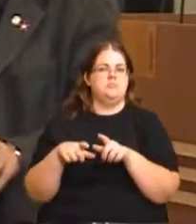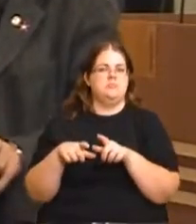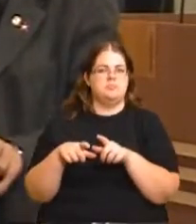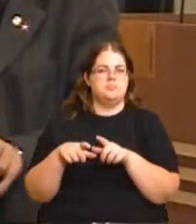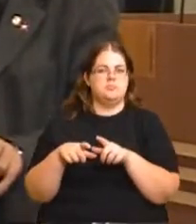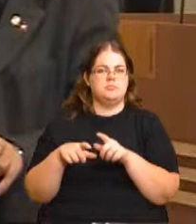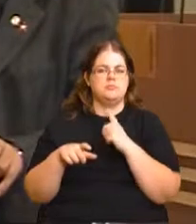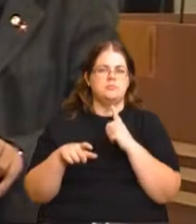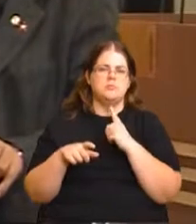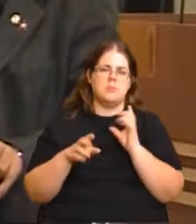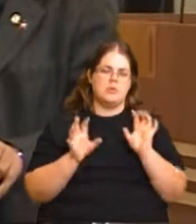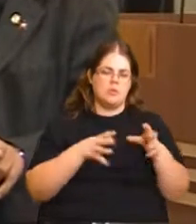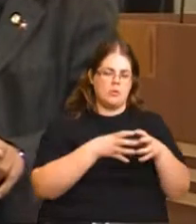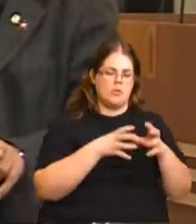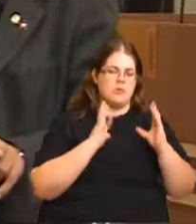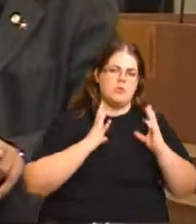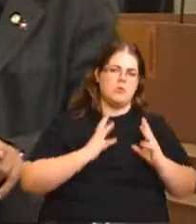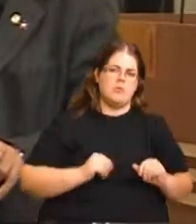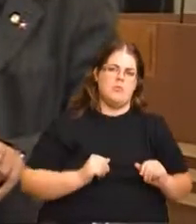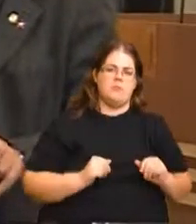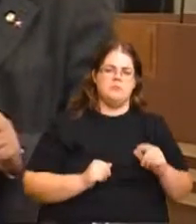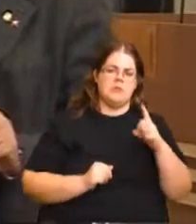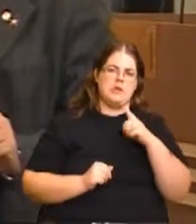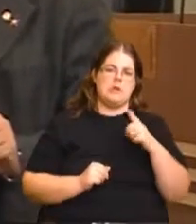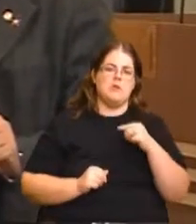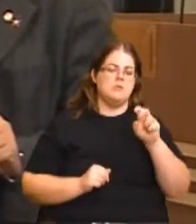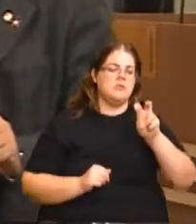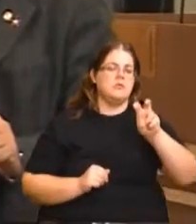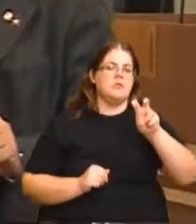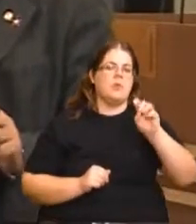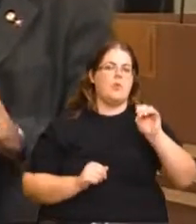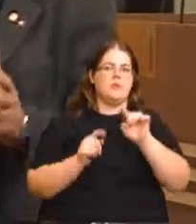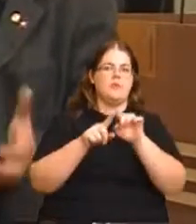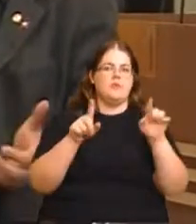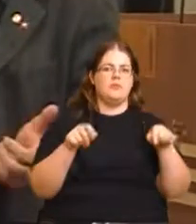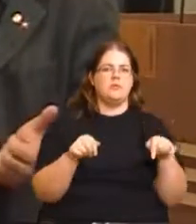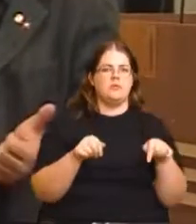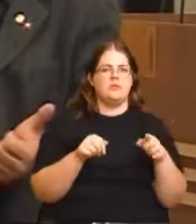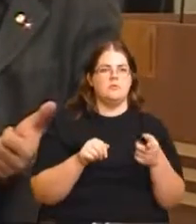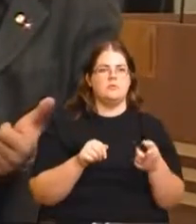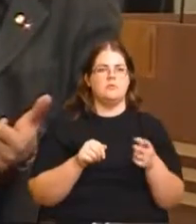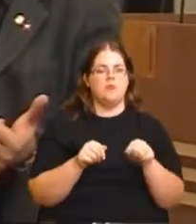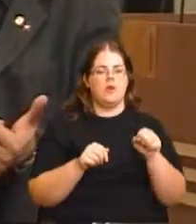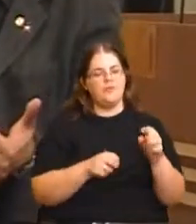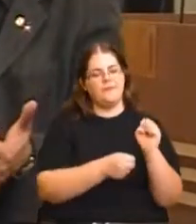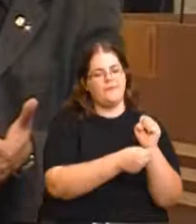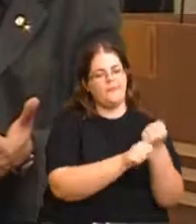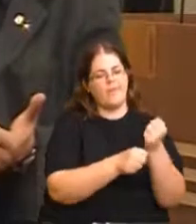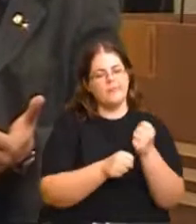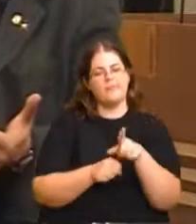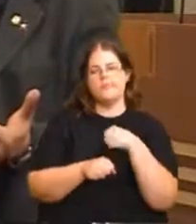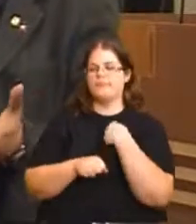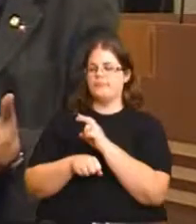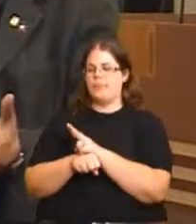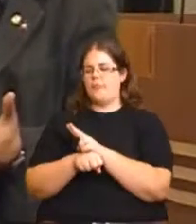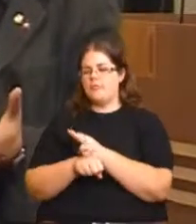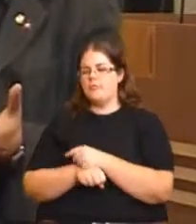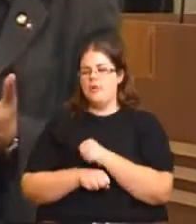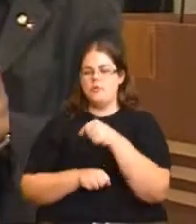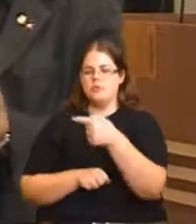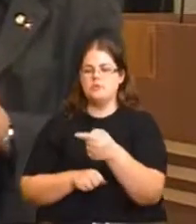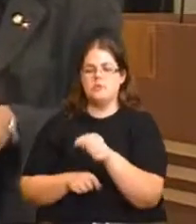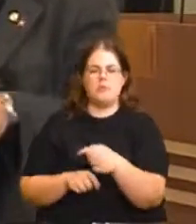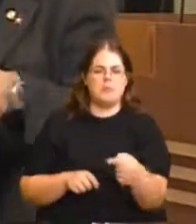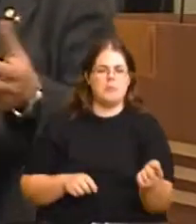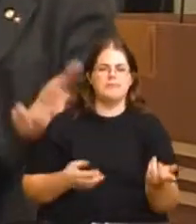fora do grupo de limpeza, são em torno de 50 funcionários, que estão lá. Aí um fica lá varrendo, outro fica de ronda,